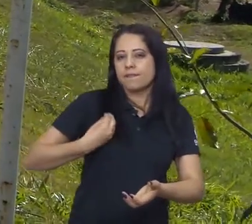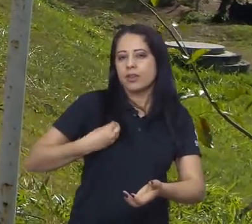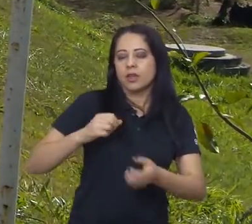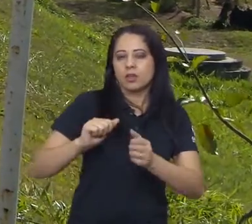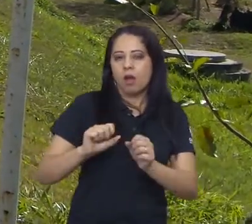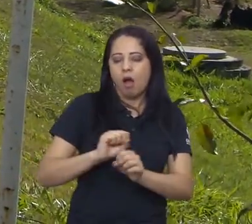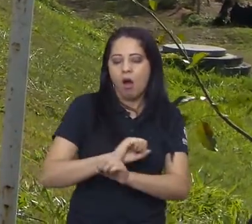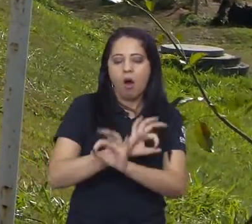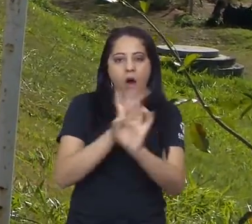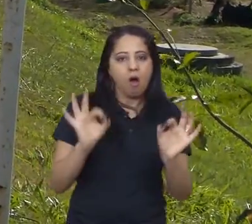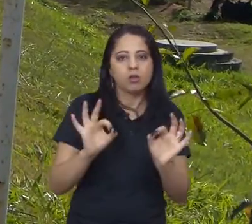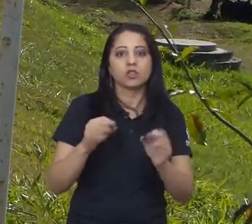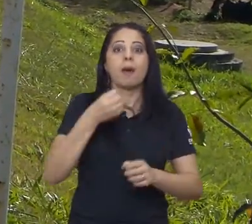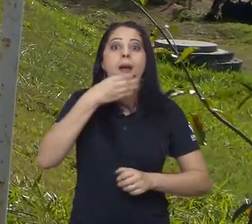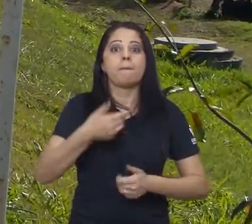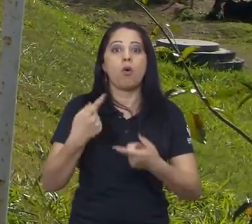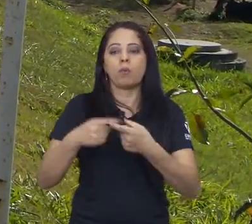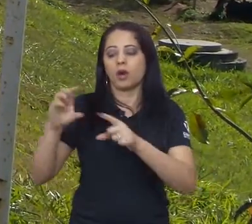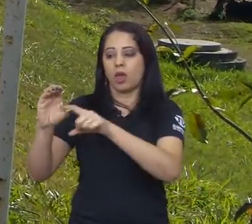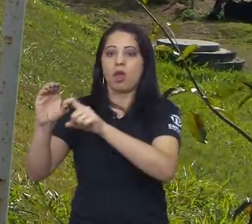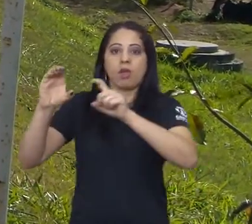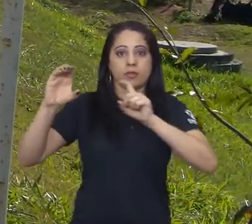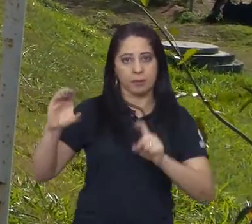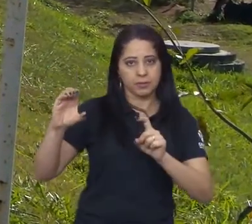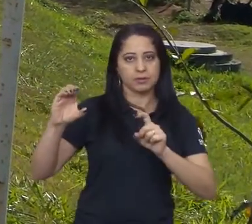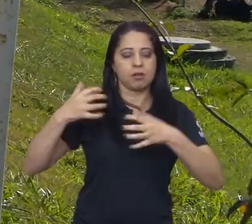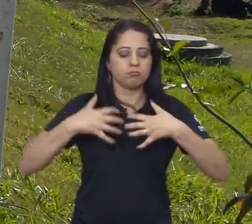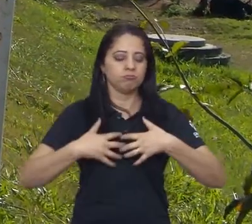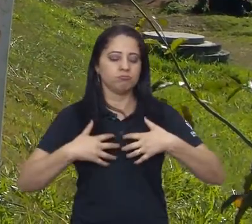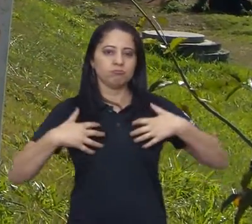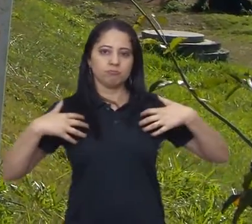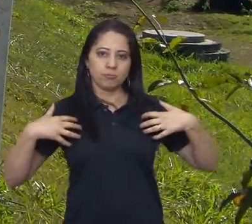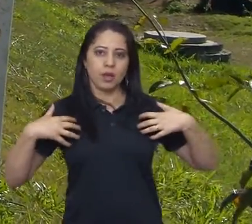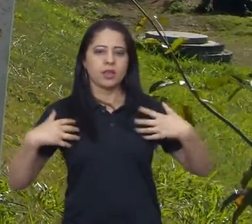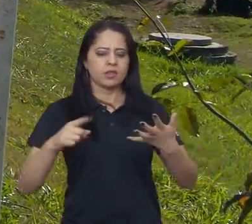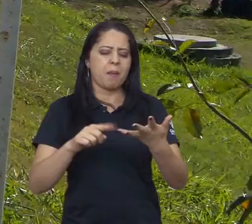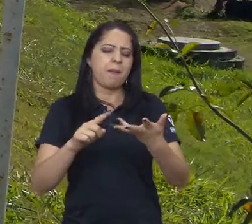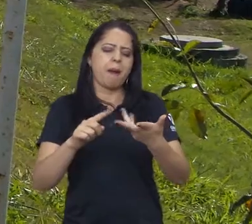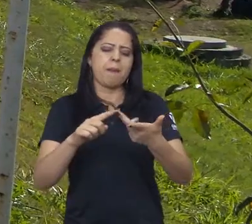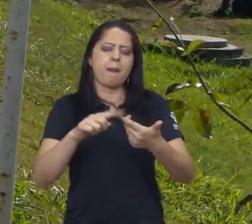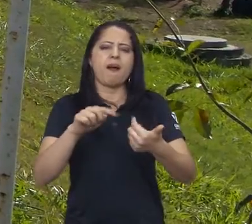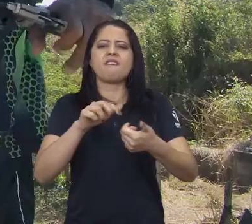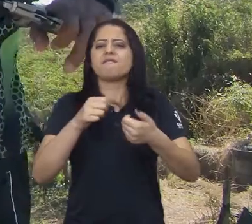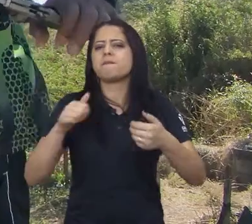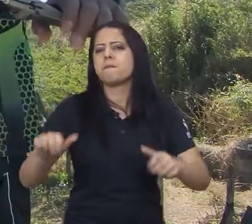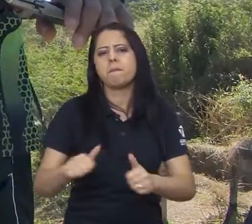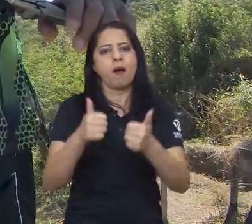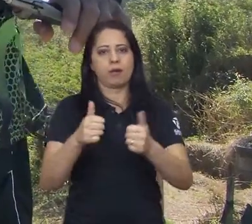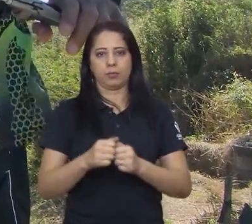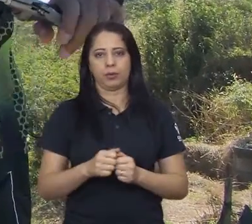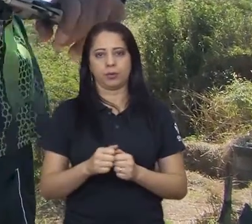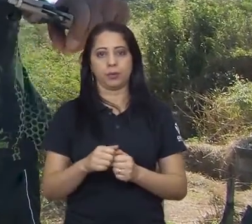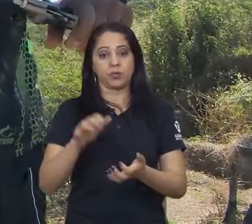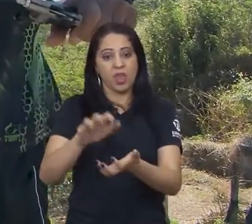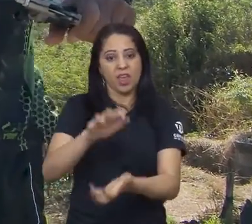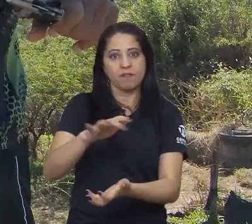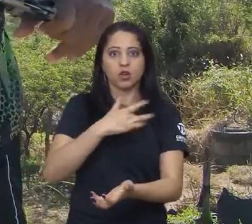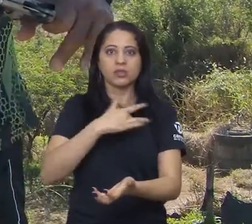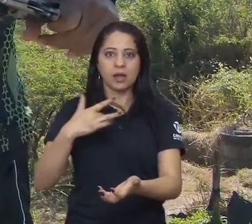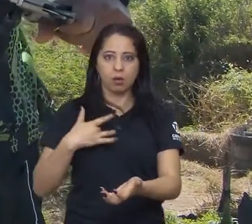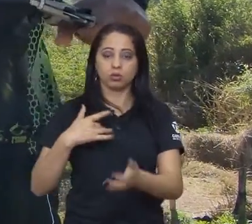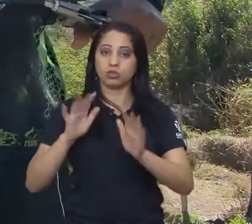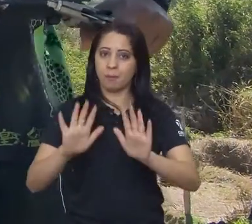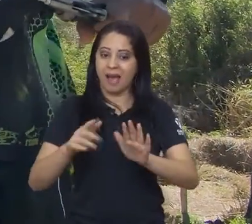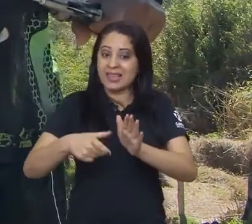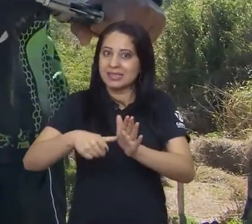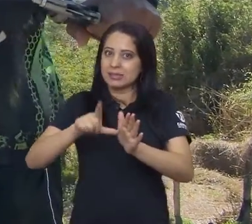autonomia Integração Social autos satisfação entre outros benefícios Envelhecer Com saúde deve ser um